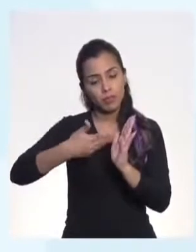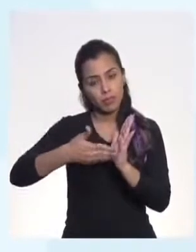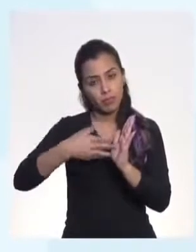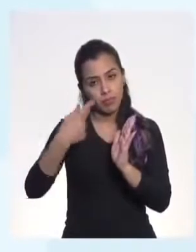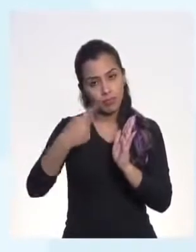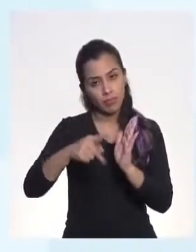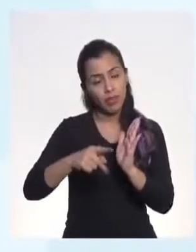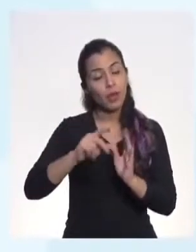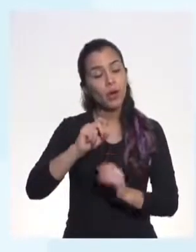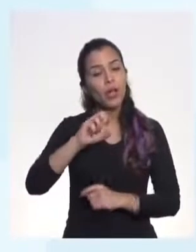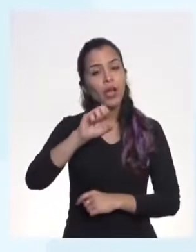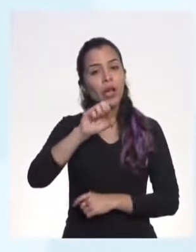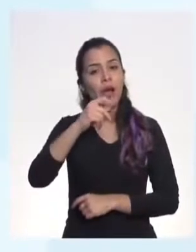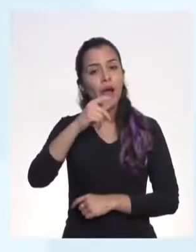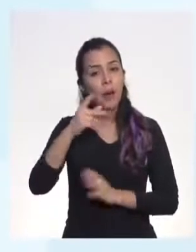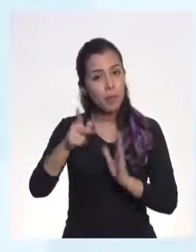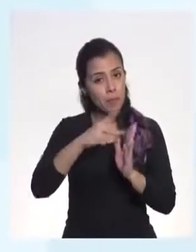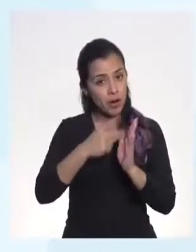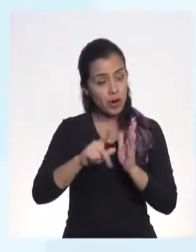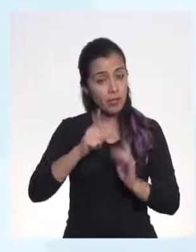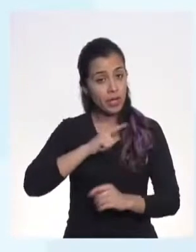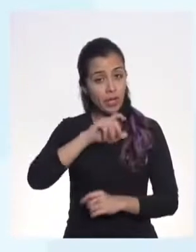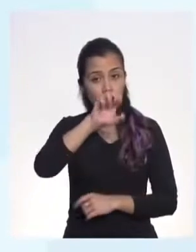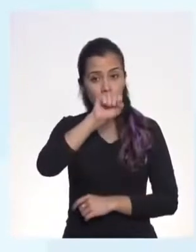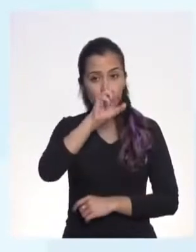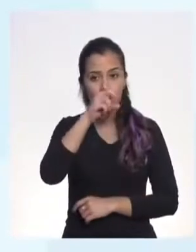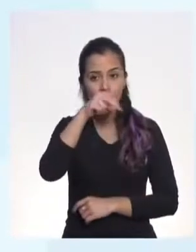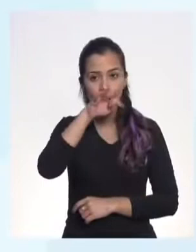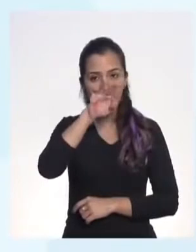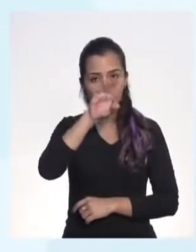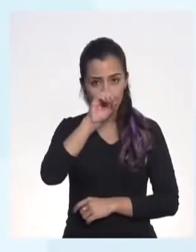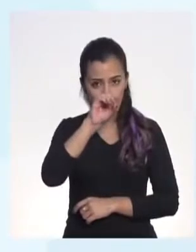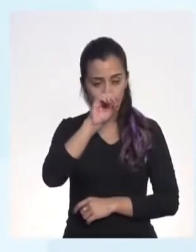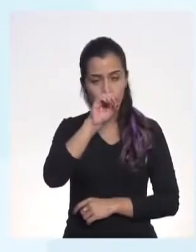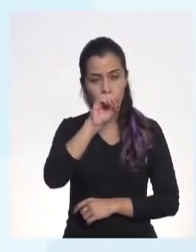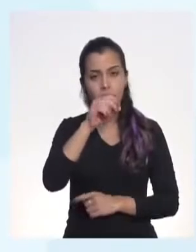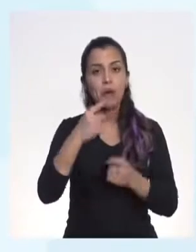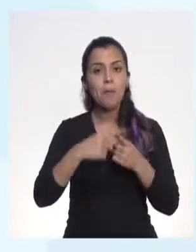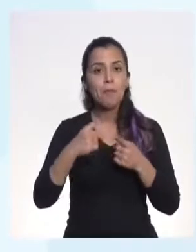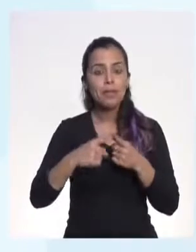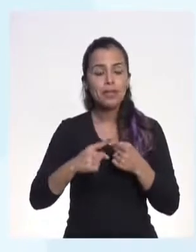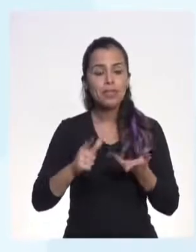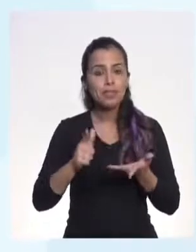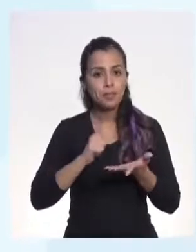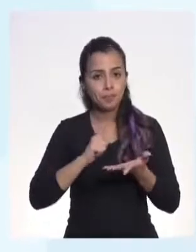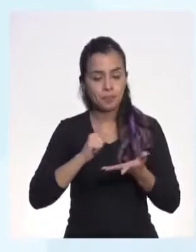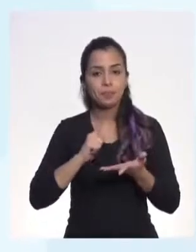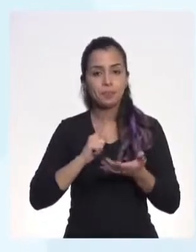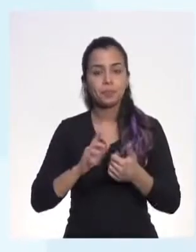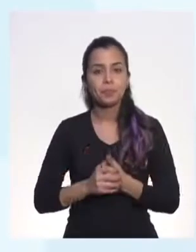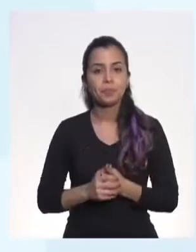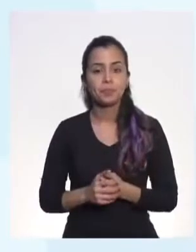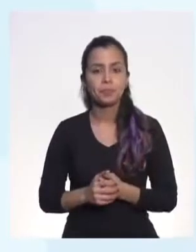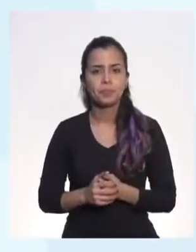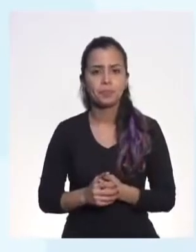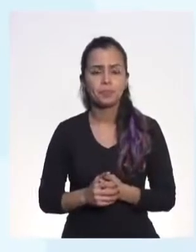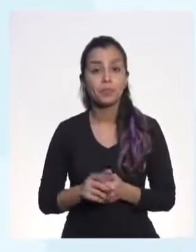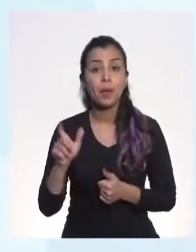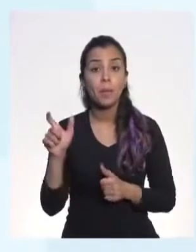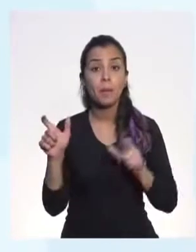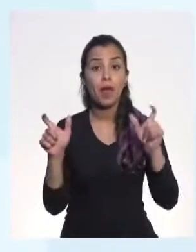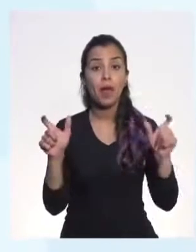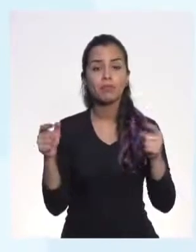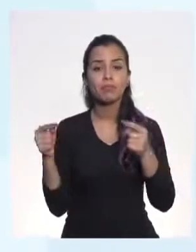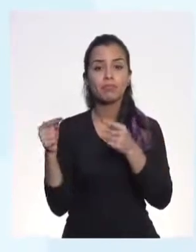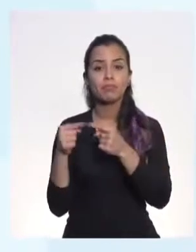poema representa um soneto por isso a gente tem quatro estrofes dois quartetos e dois tercetos e palavras relacionadas ao título